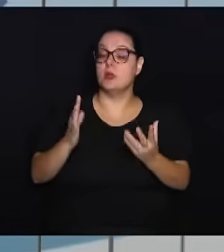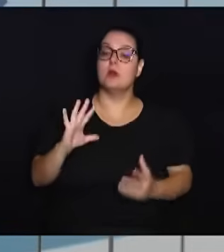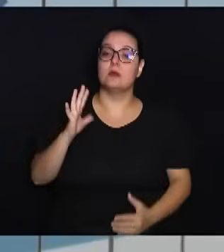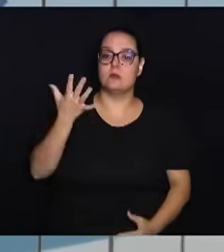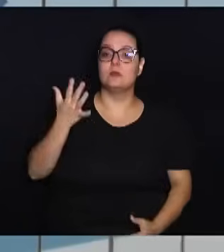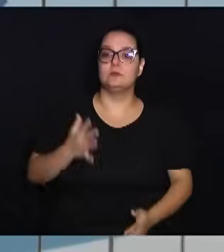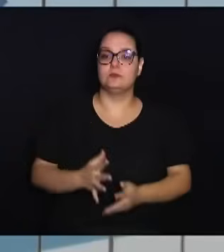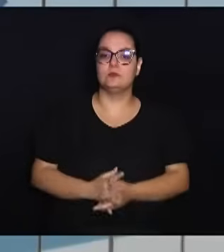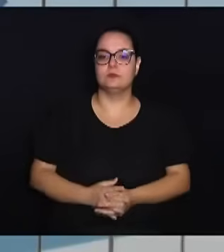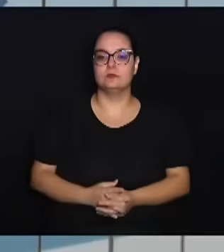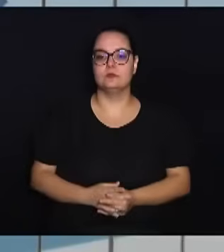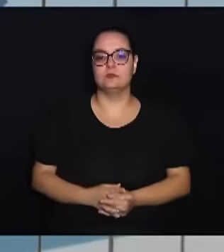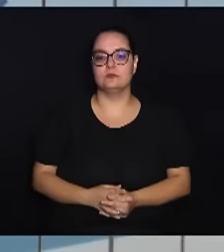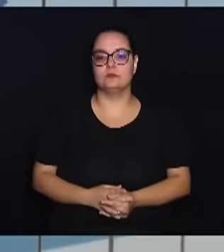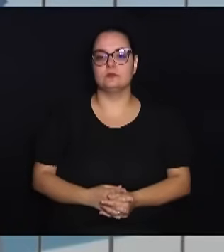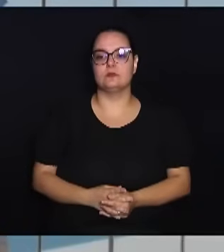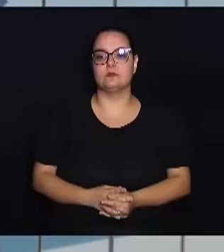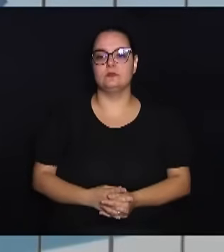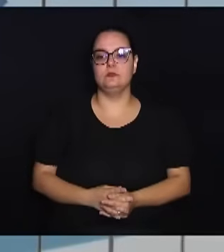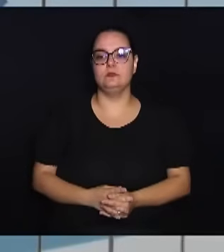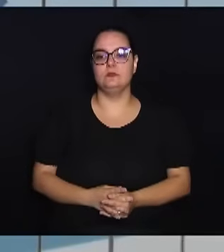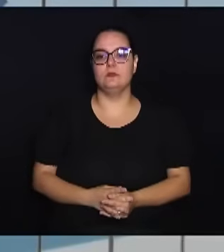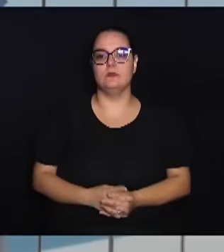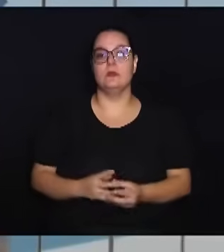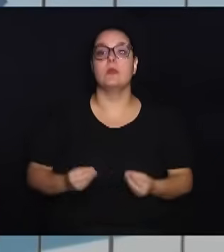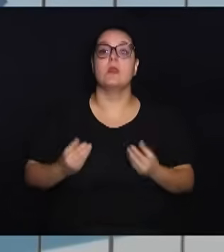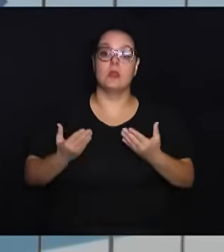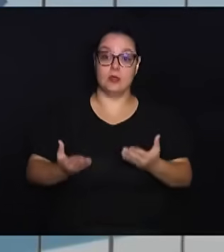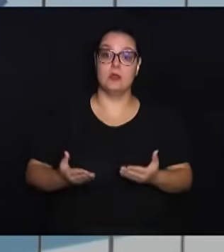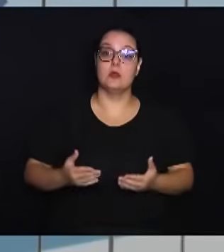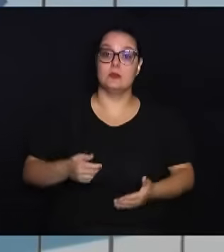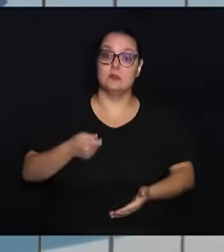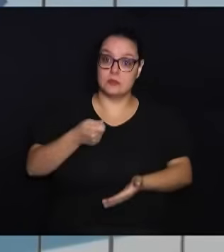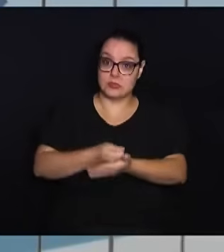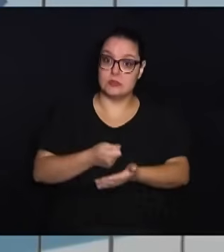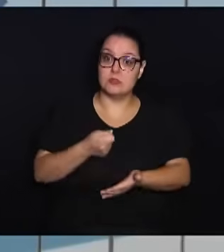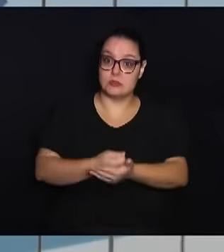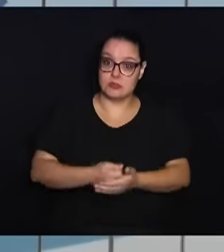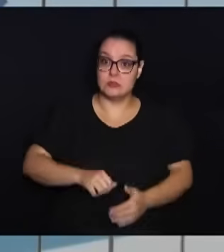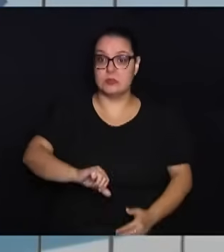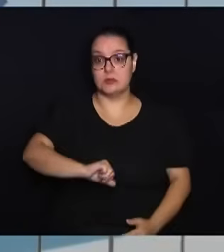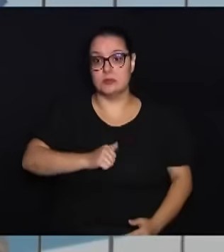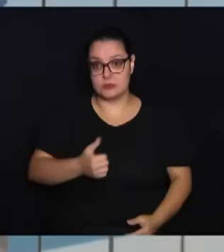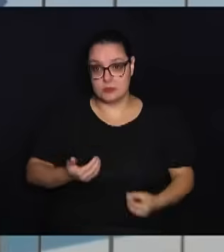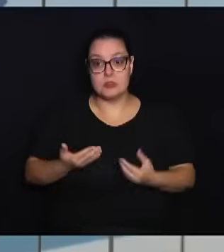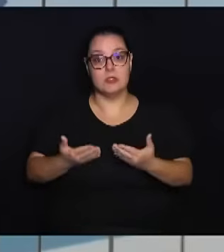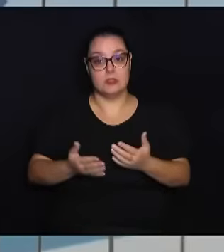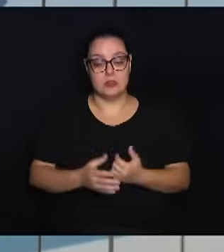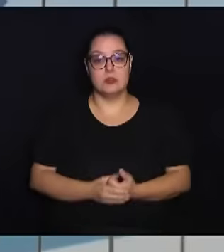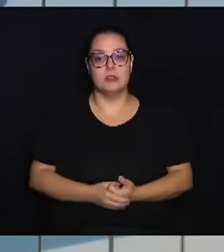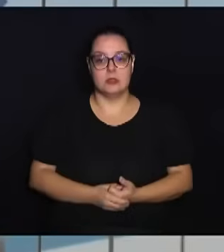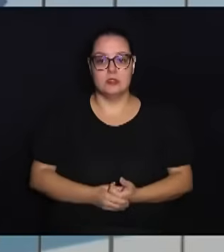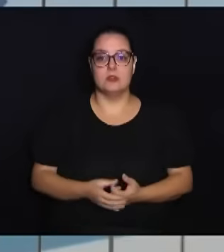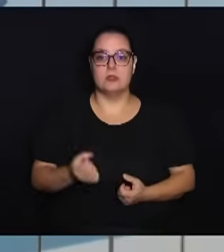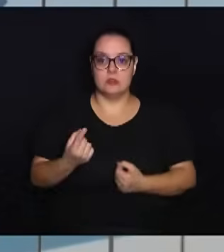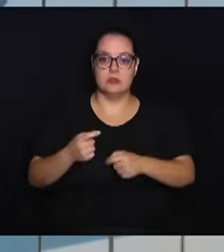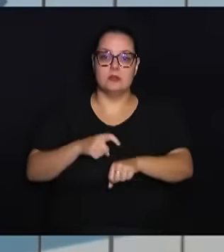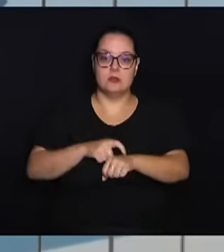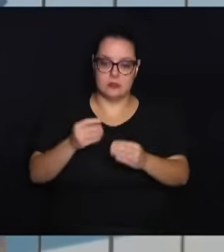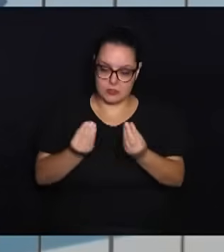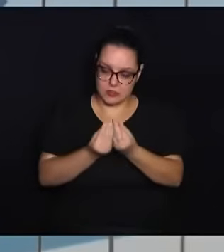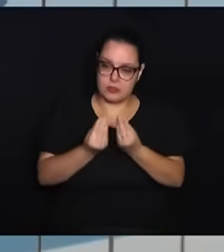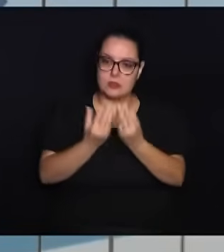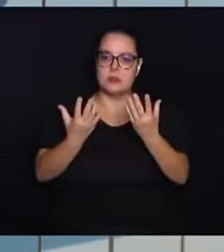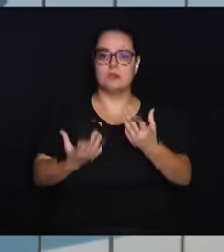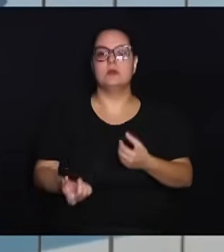assim, quando você coloca a sua persistência, a sua resiliência à prova, em algum momento o milagre ele volta